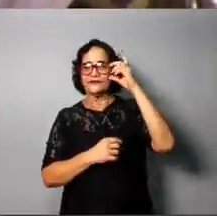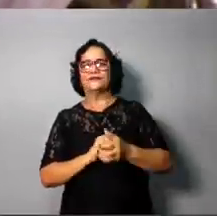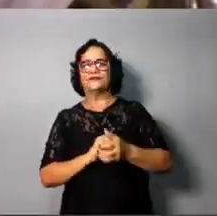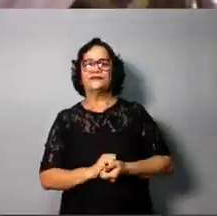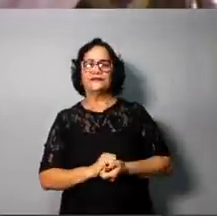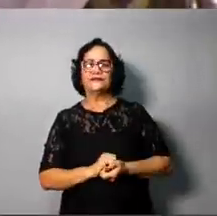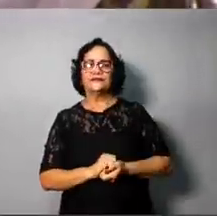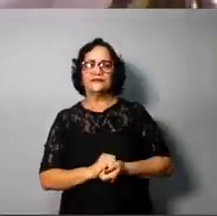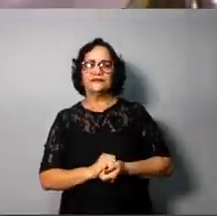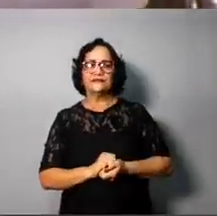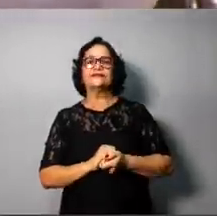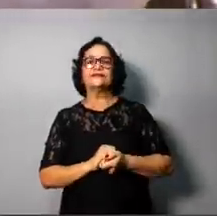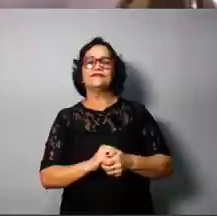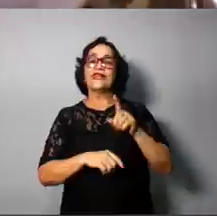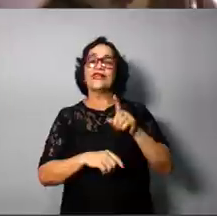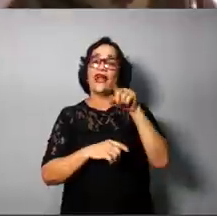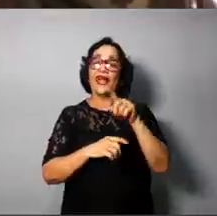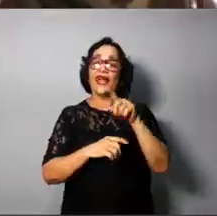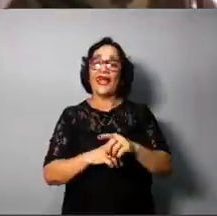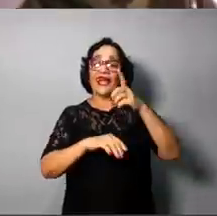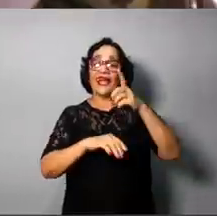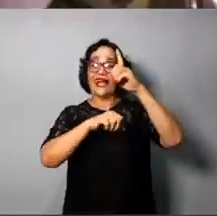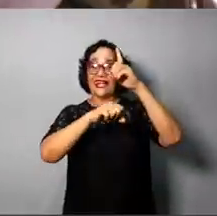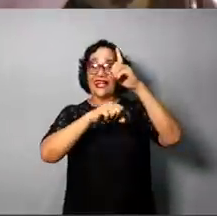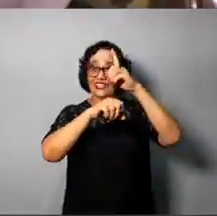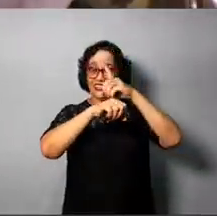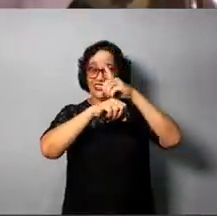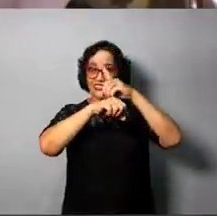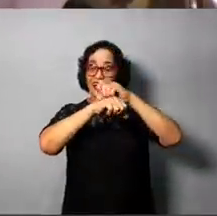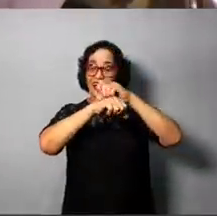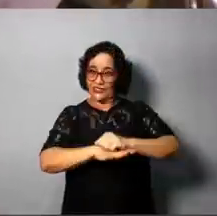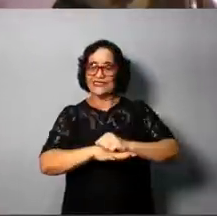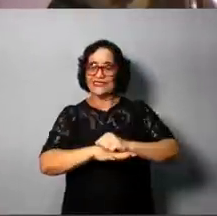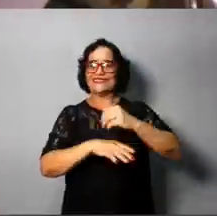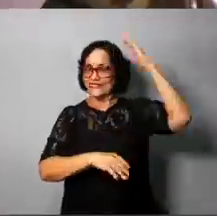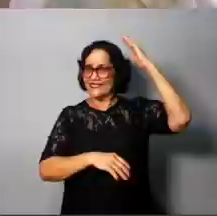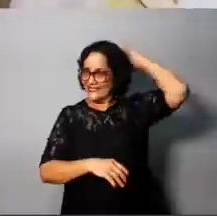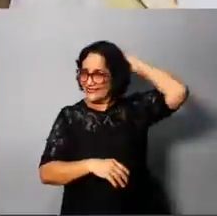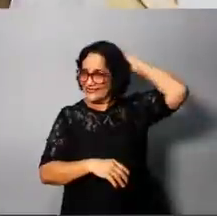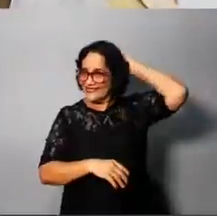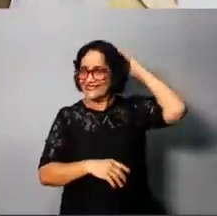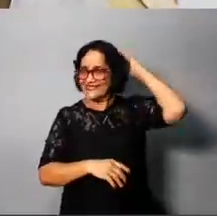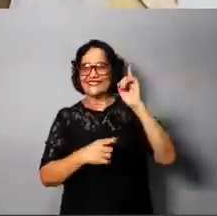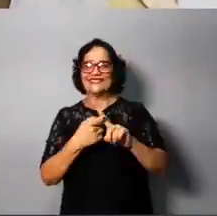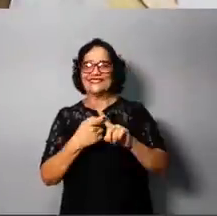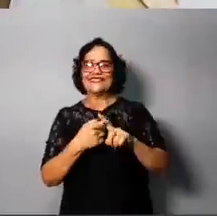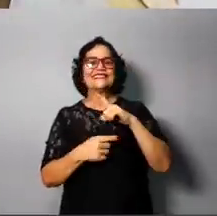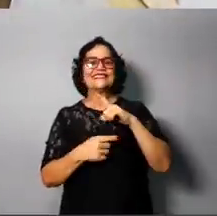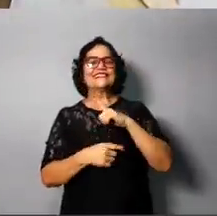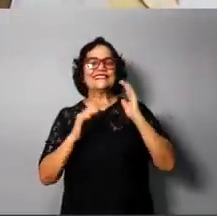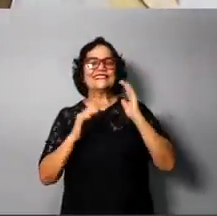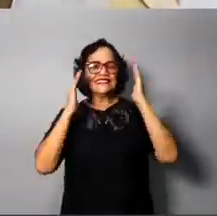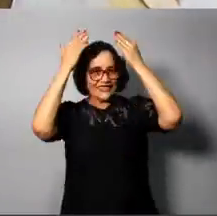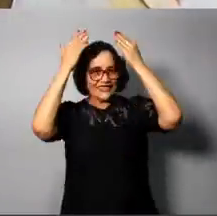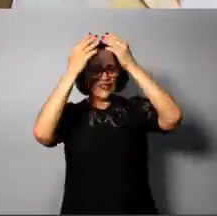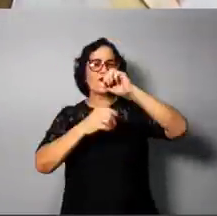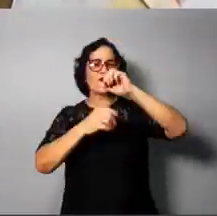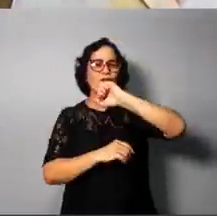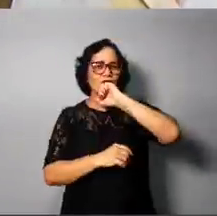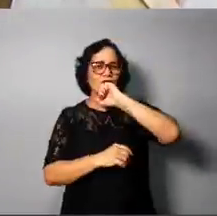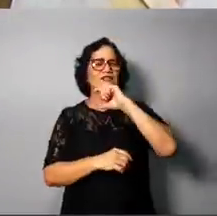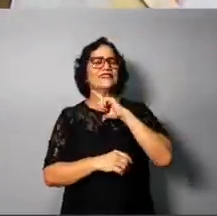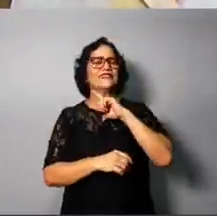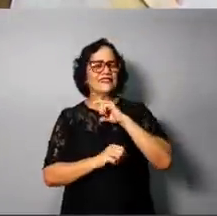da arquidiocese de Belém. Então, ele é um bispo que tem todas as